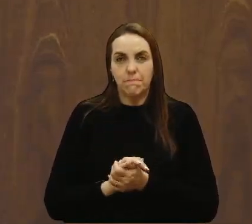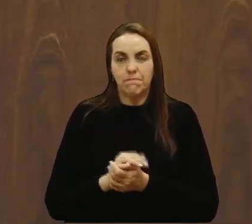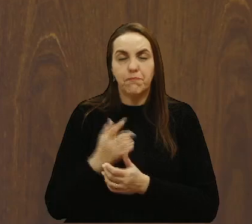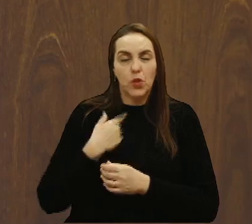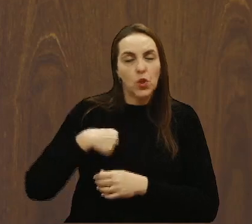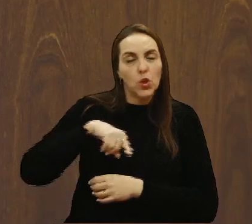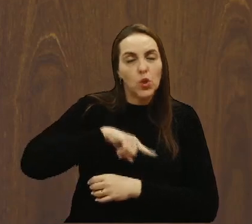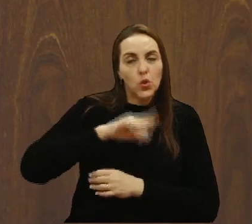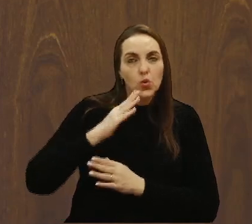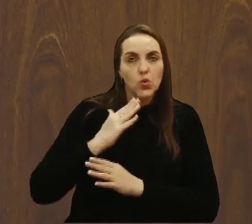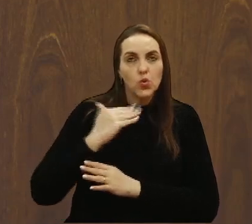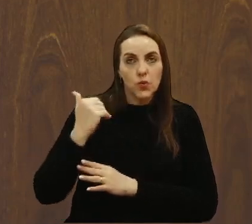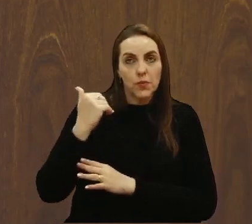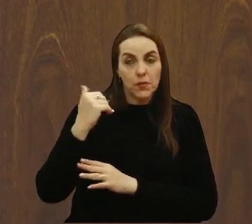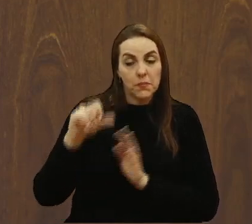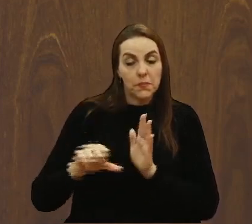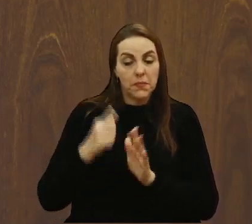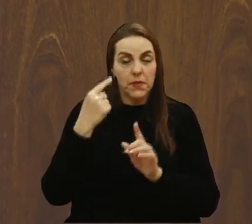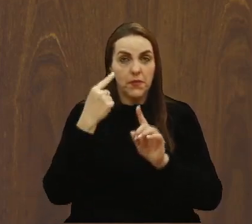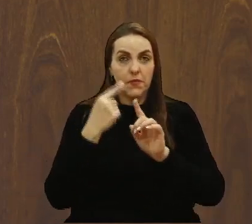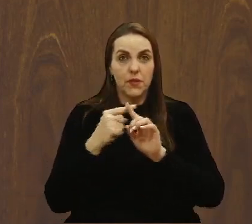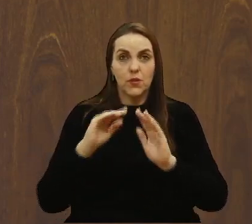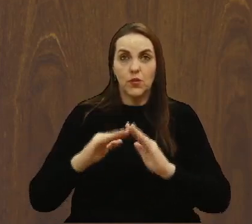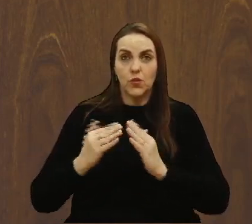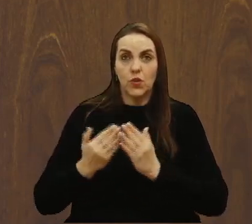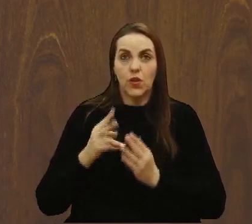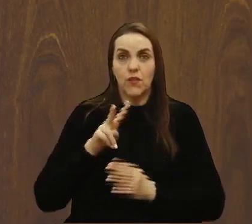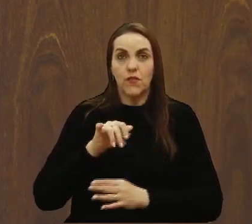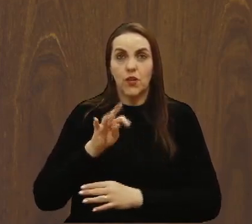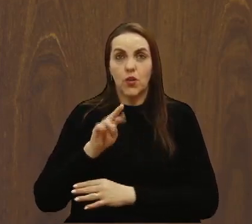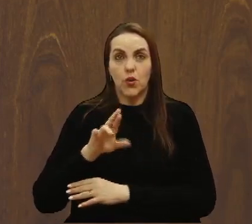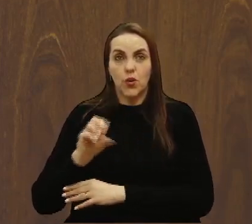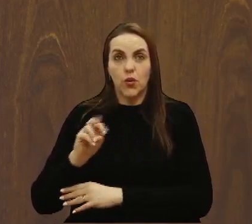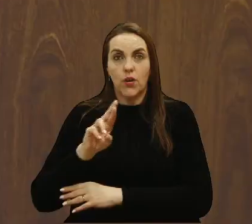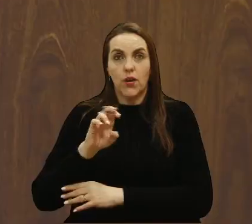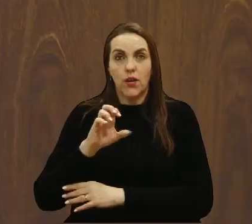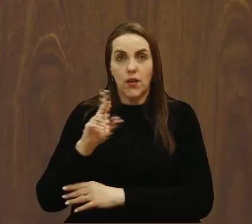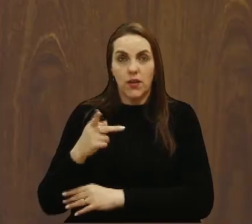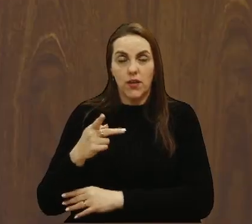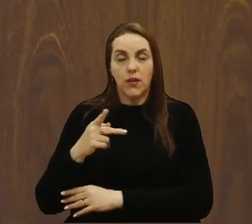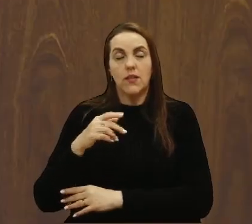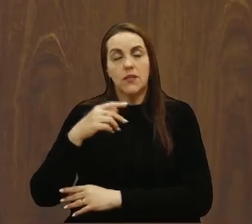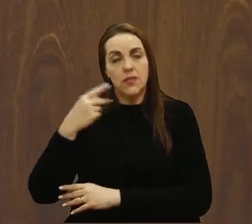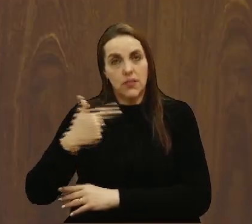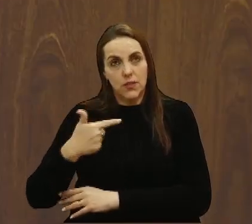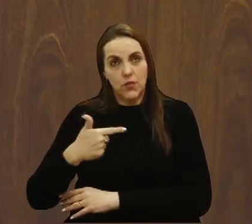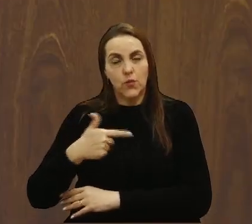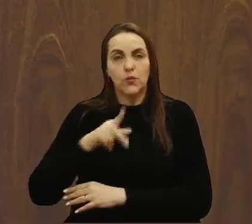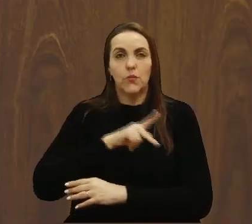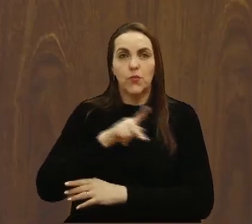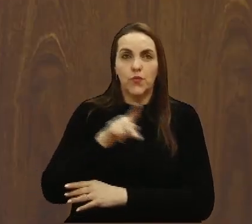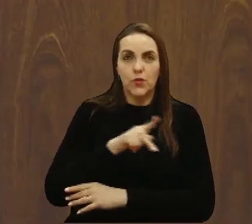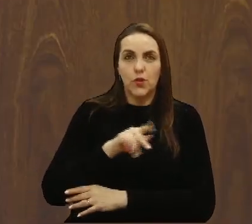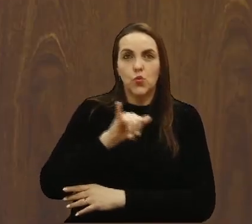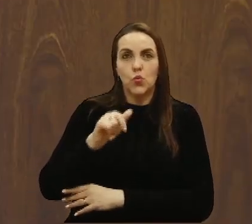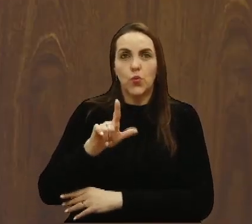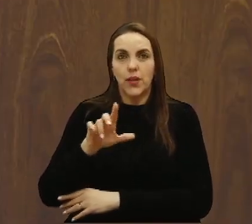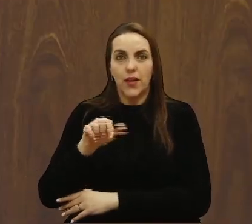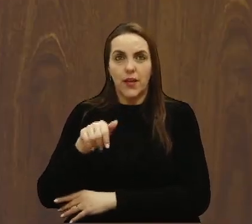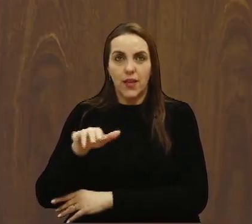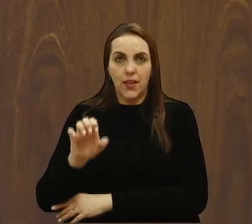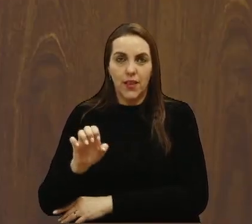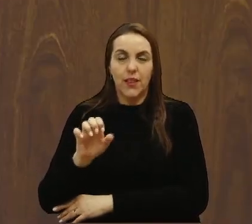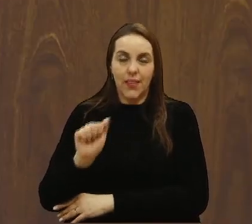chamados pela primeira vez na escola Vitório Rec II, pela Prof. Juliana, pela Prof. Neuzinha, pela Diri Rosane.